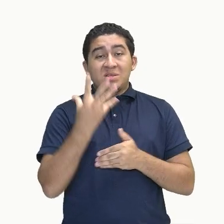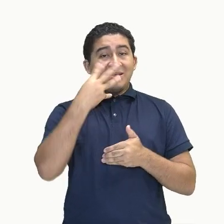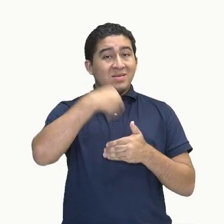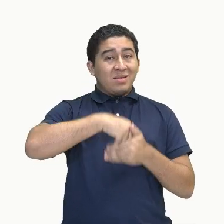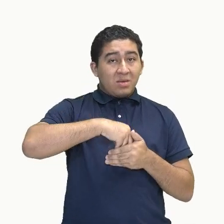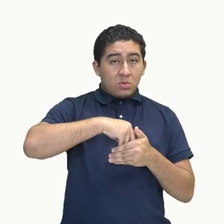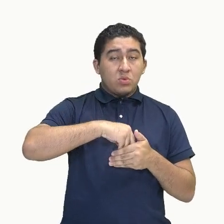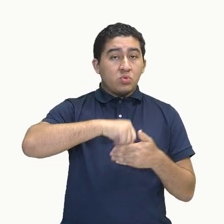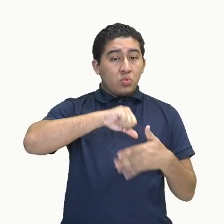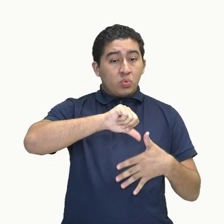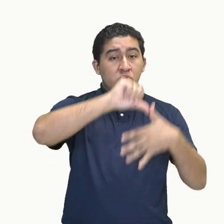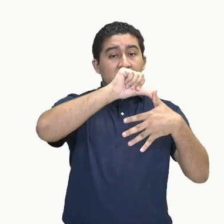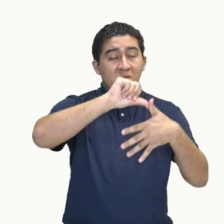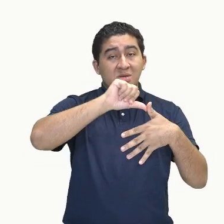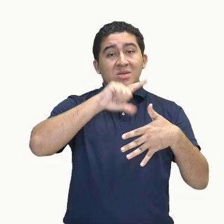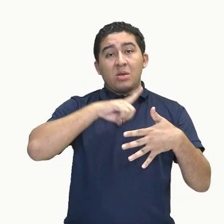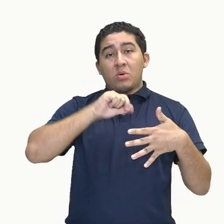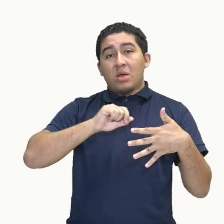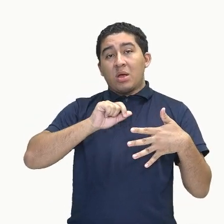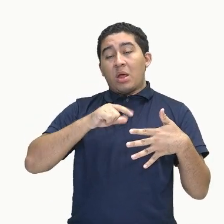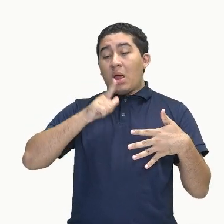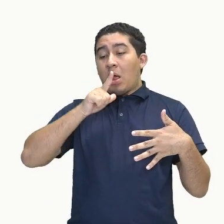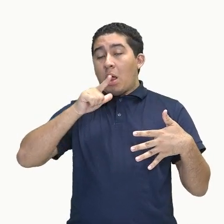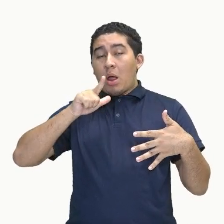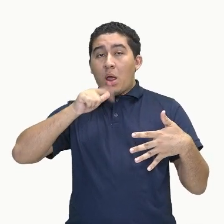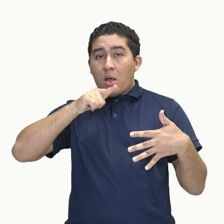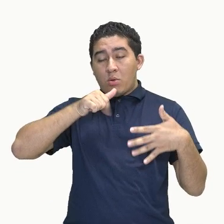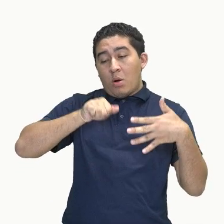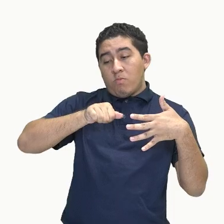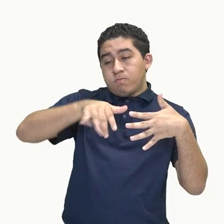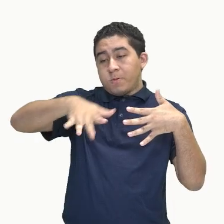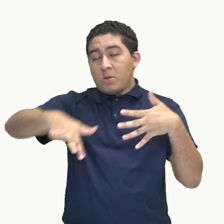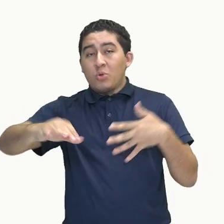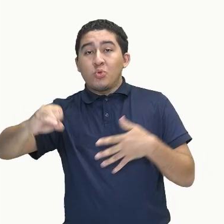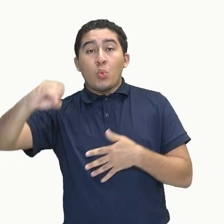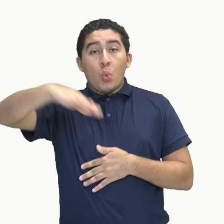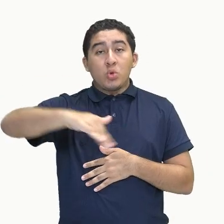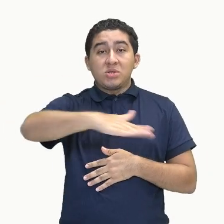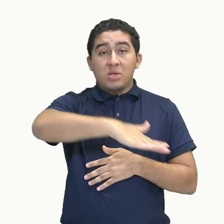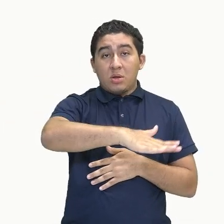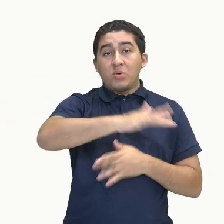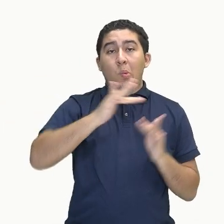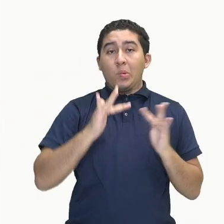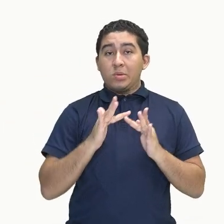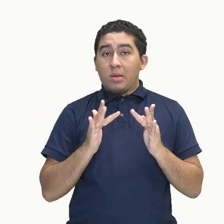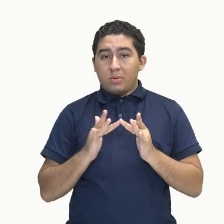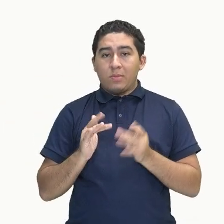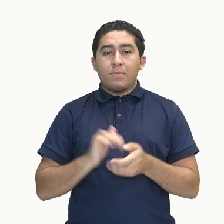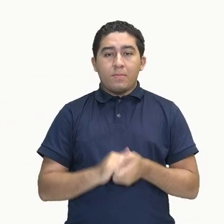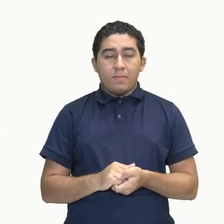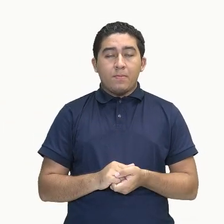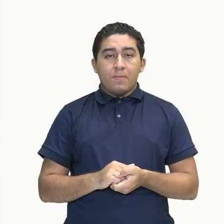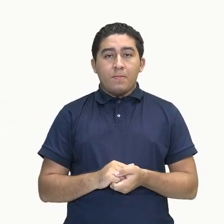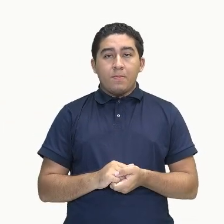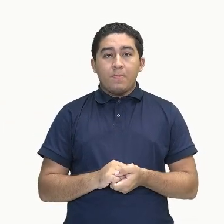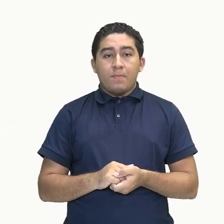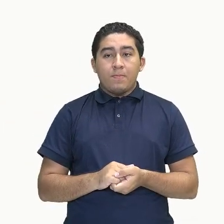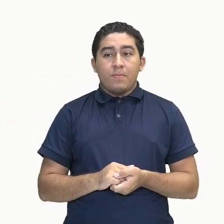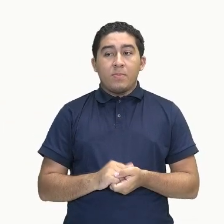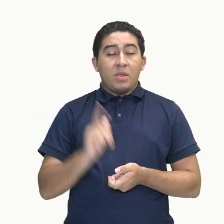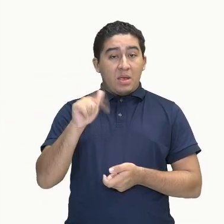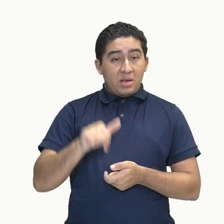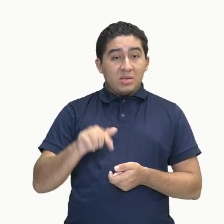continente, e aí nós temos a sua foz desaguando onde? Lá no oceano, no mar, tá bom? Então, essa aí é